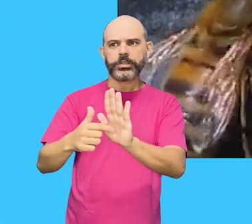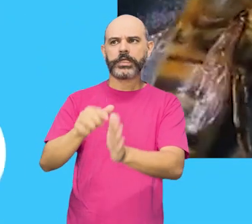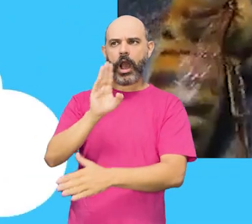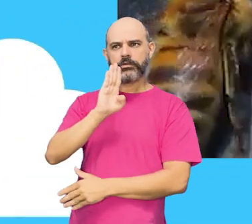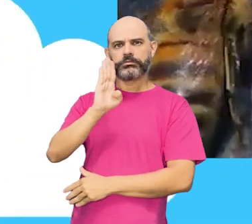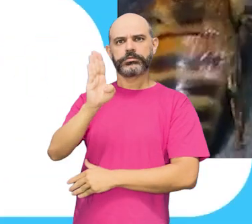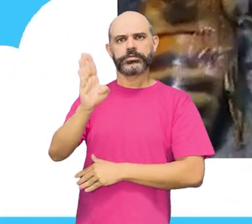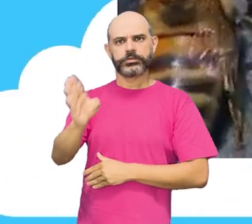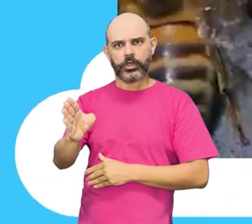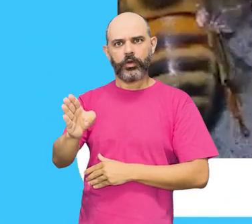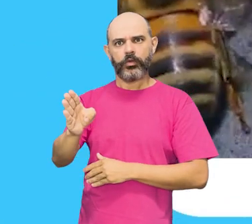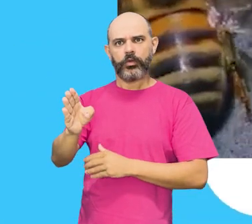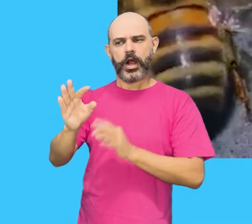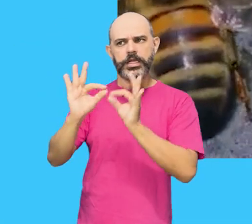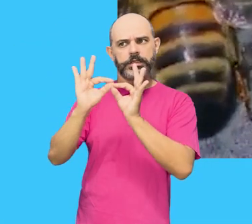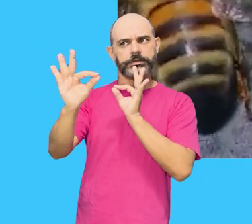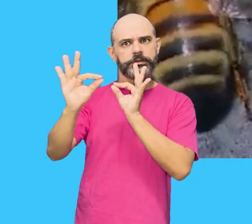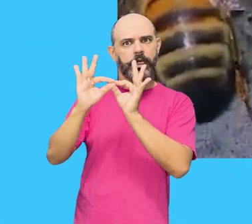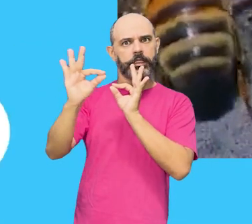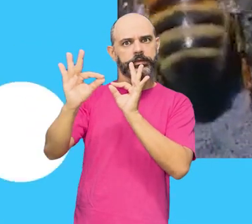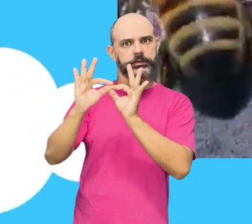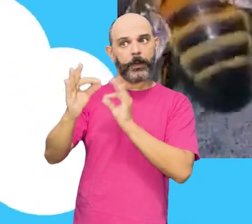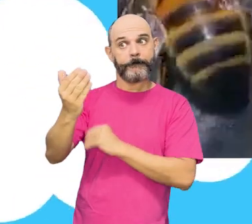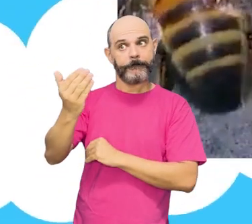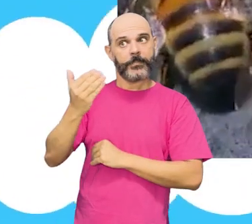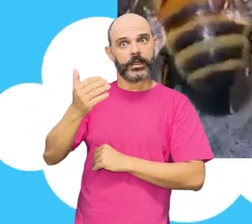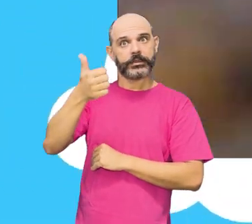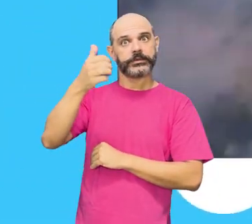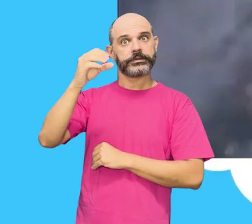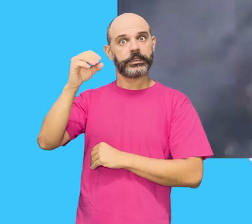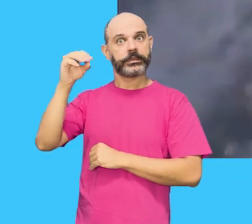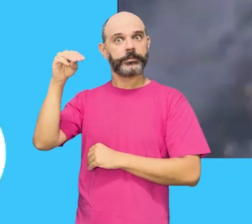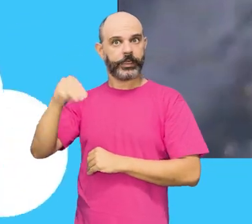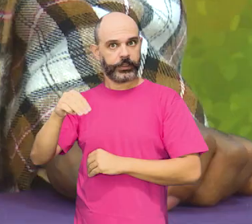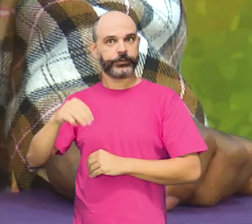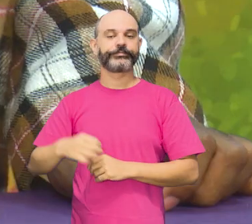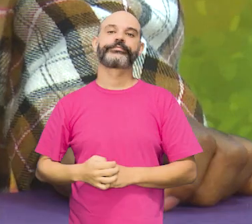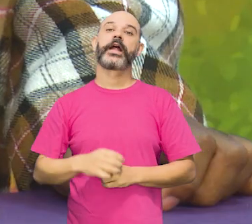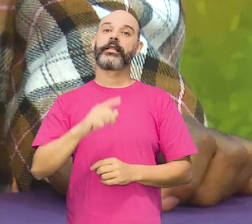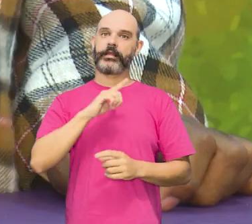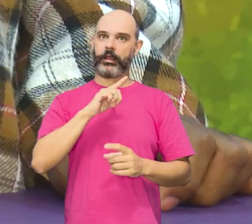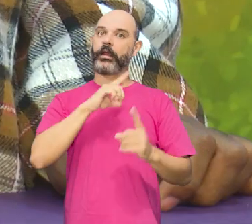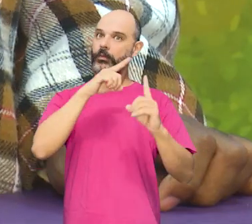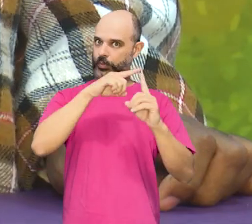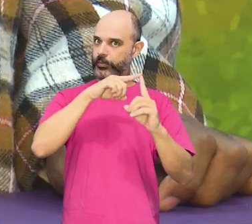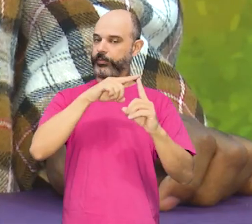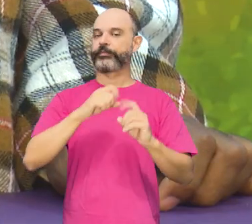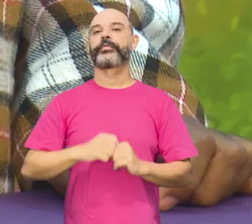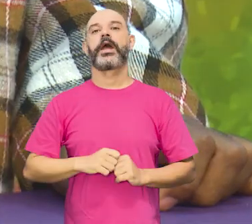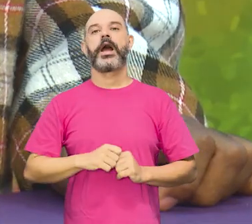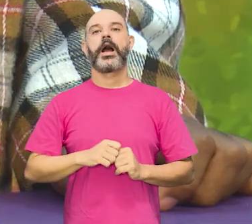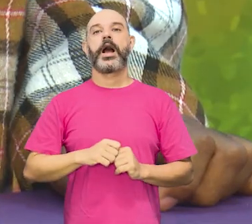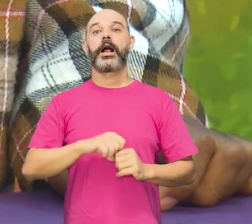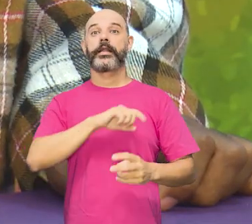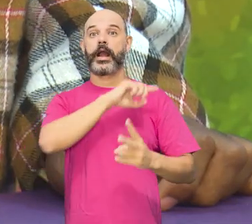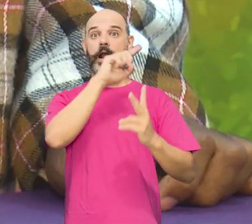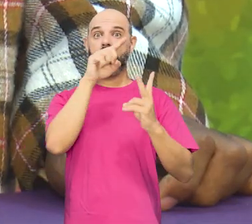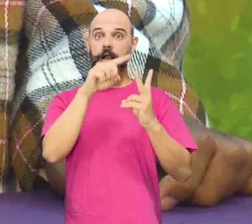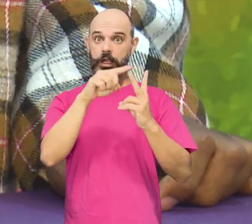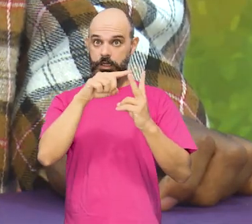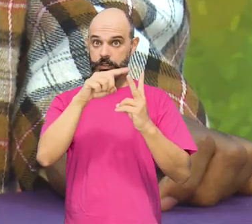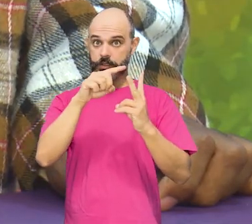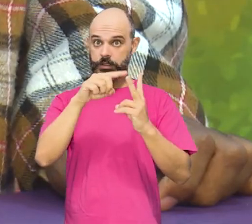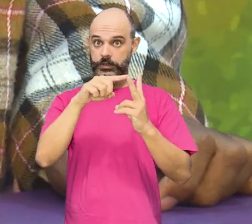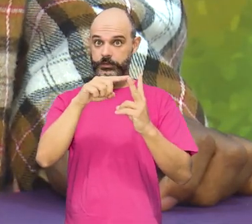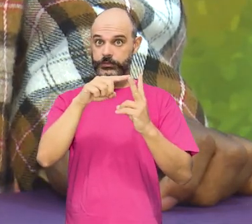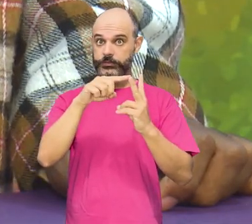da fonte dos alimentos que estão mais perto, a menos de 100 metros de distância. Existem ainda, entre as danças mais